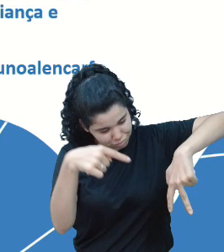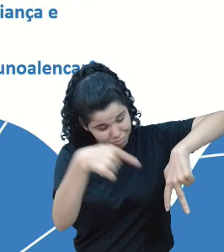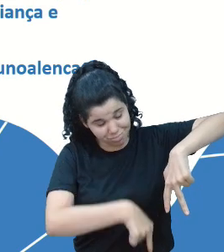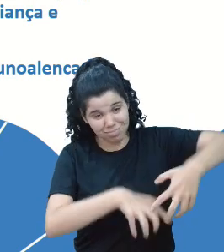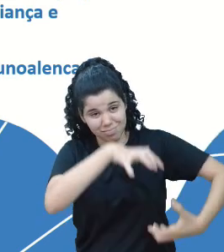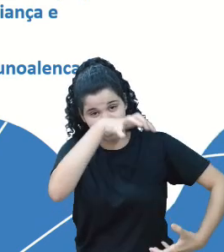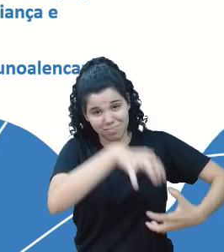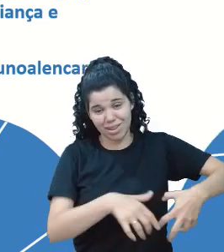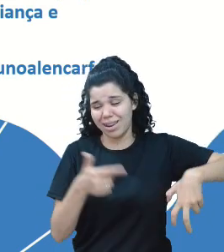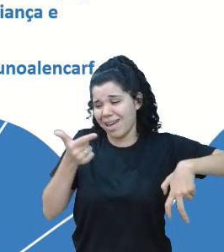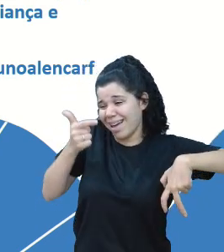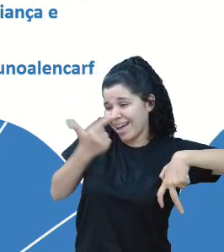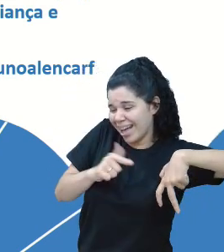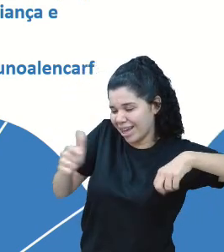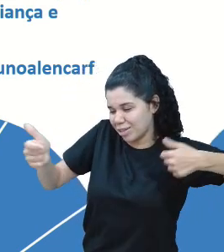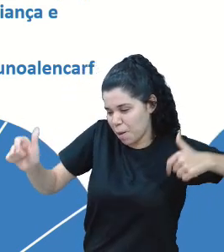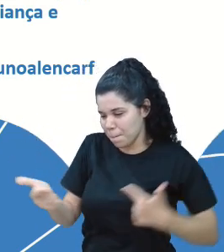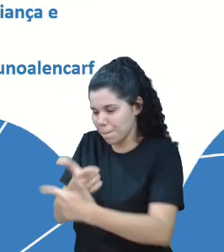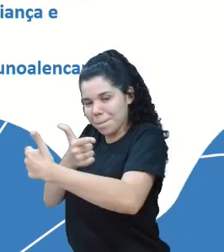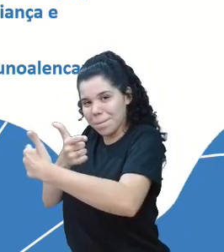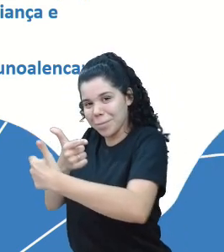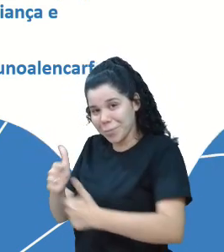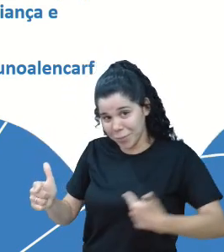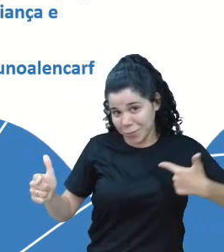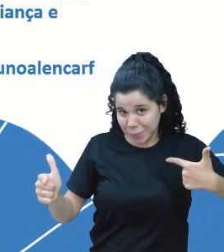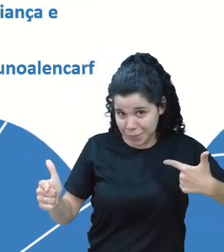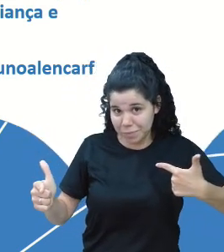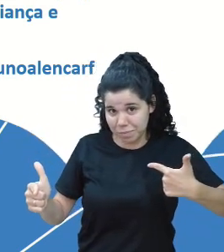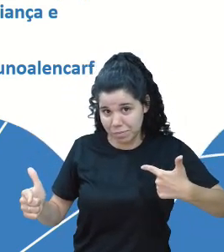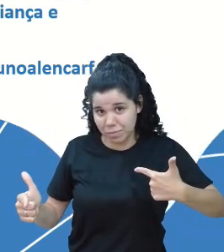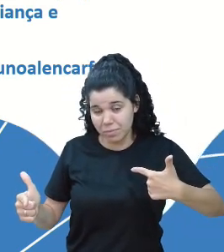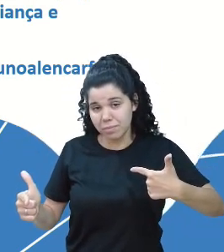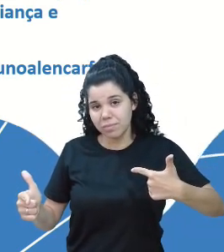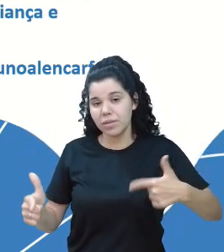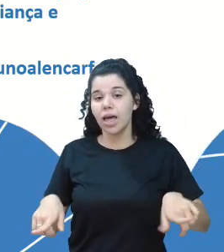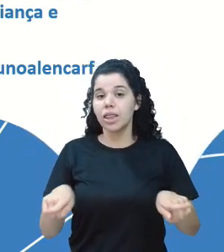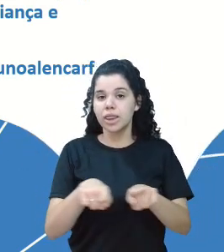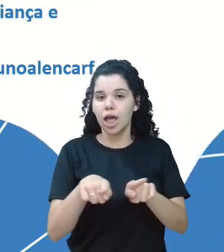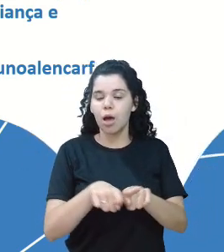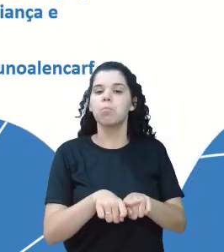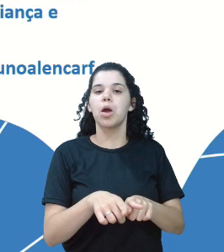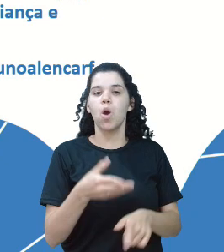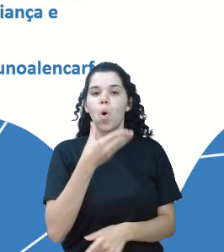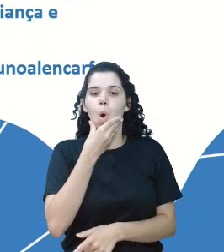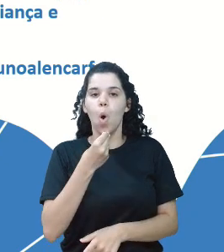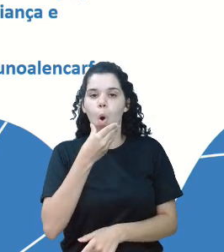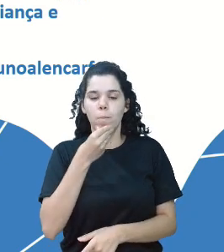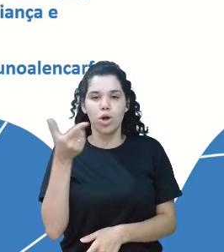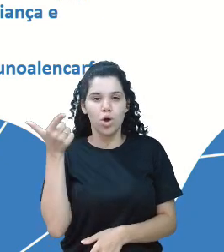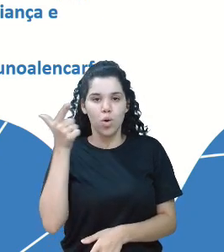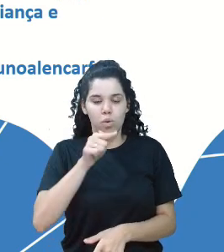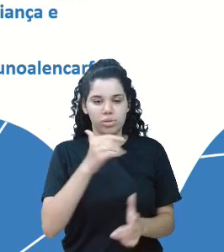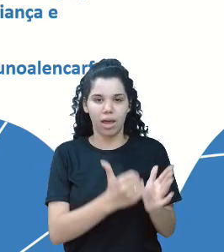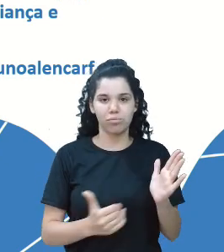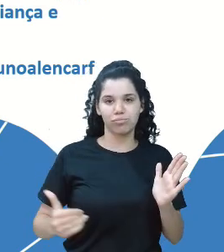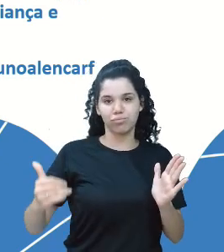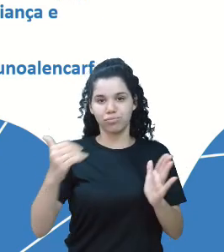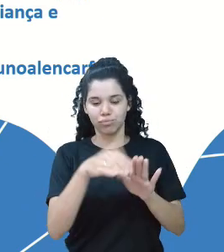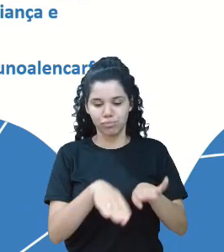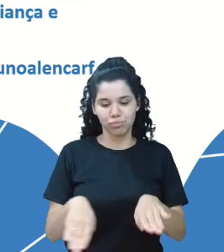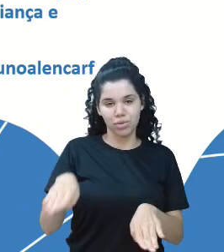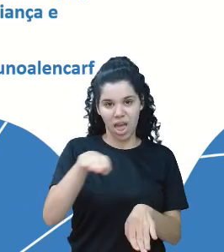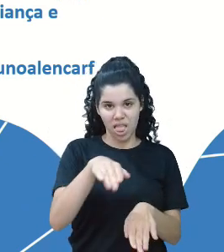para contribuir com aquele sorriso. O rapaz fica com a promoção em seu emprego. A garota fica